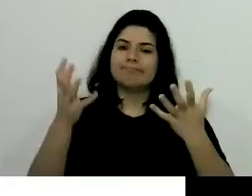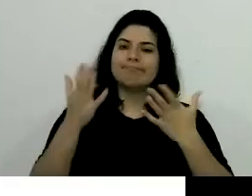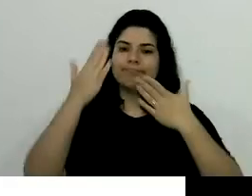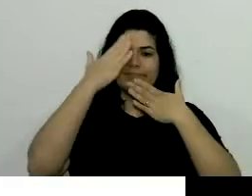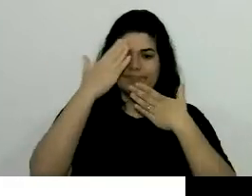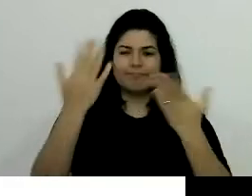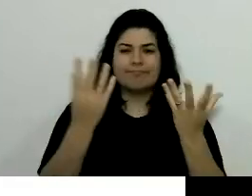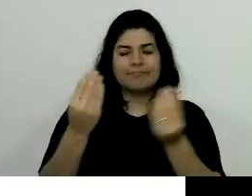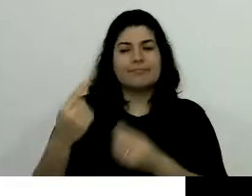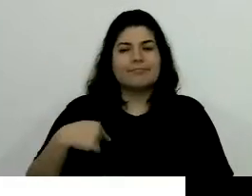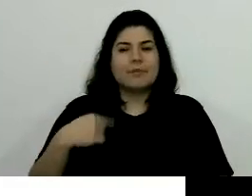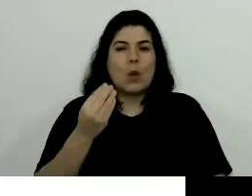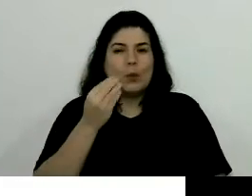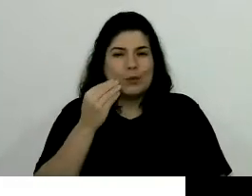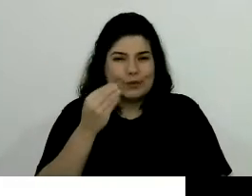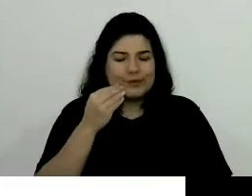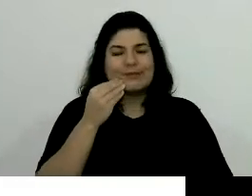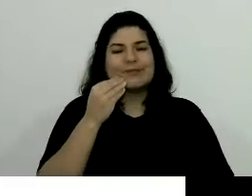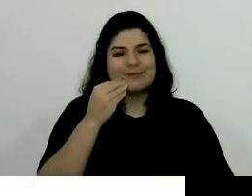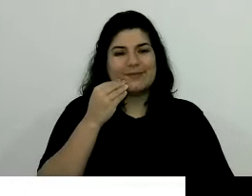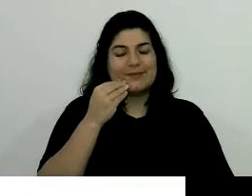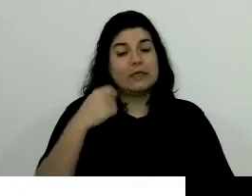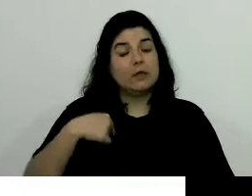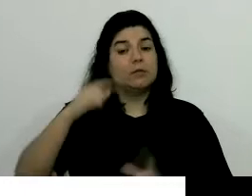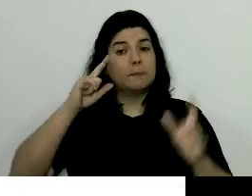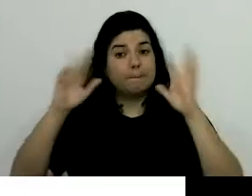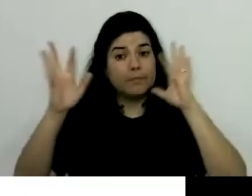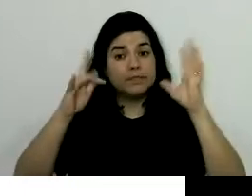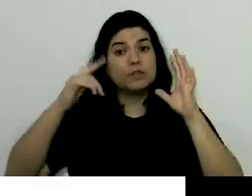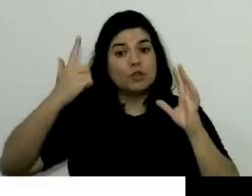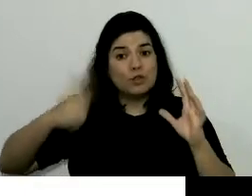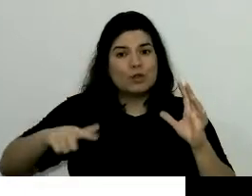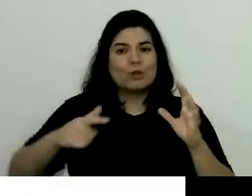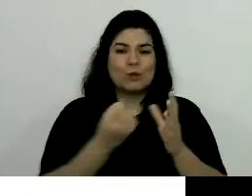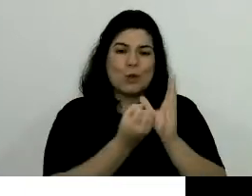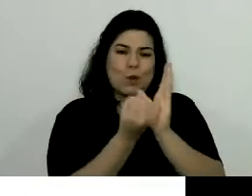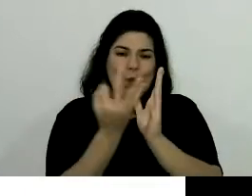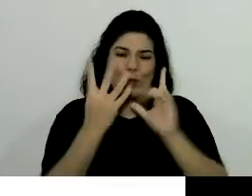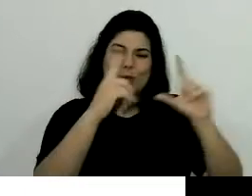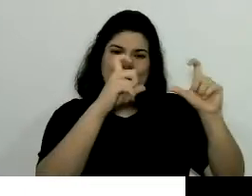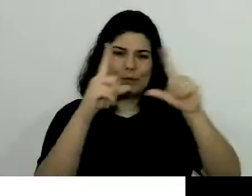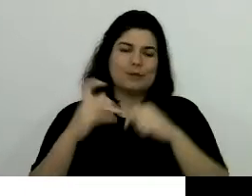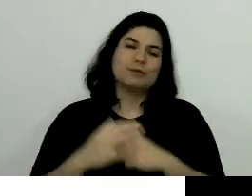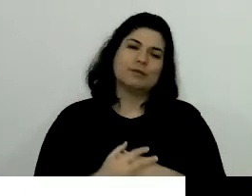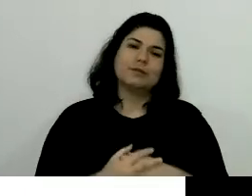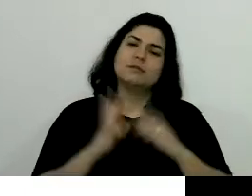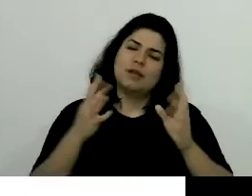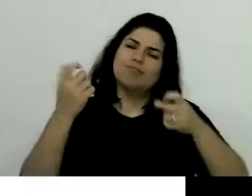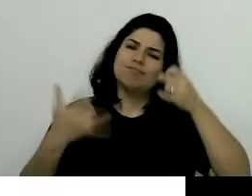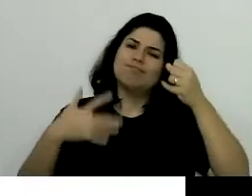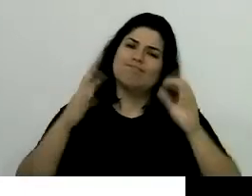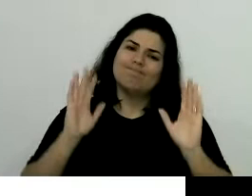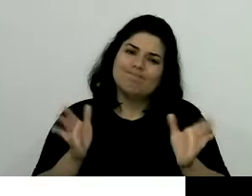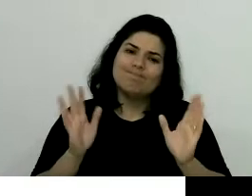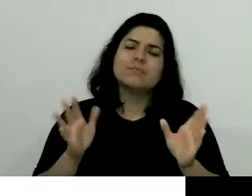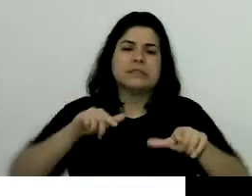muito a oportunidade, porque eu acabei pensando novamente sobre essa coleção, né? Muito já se falou, muito nós